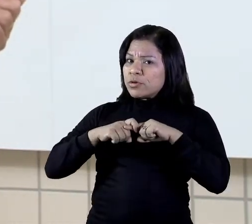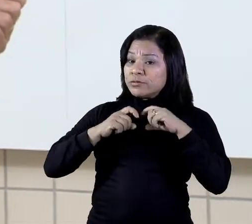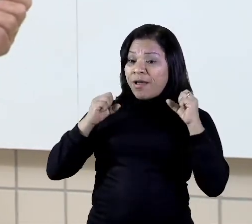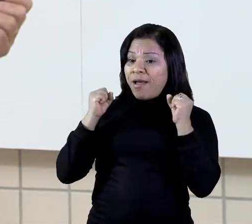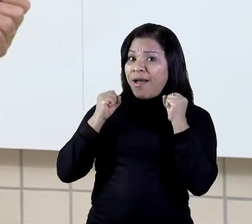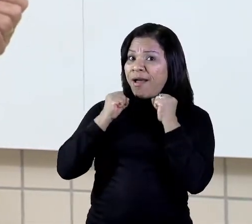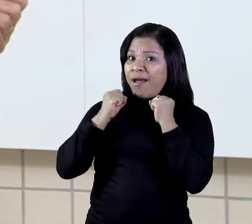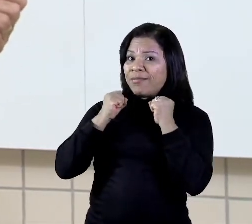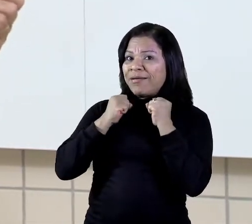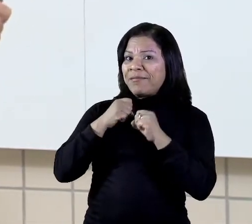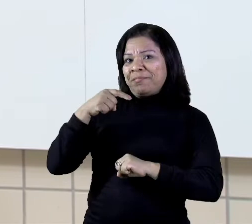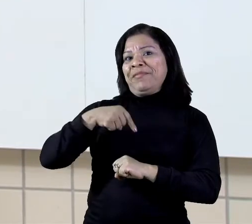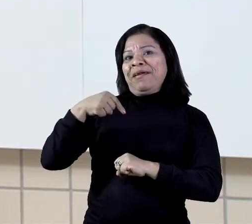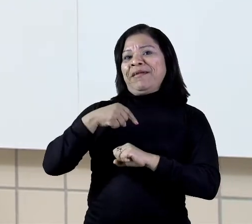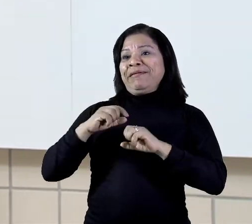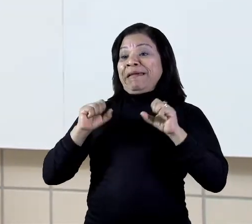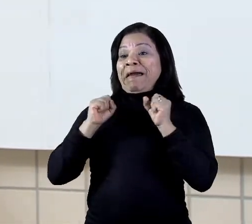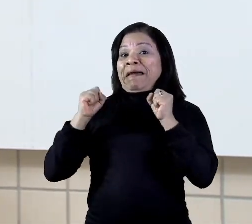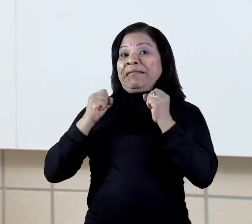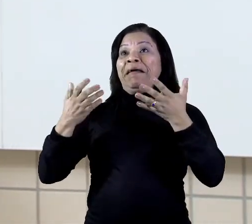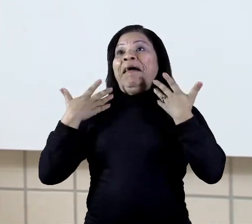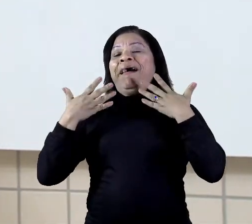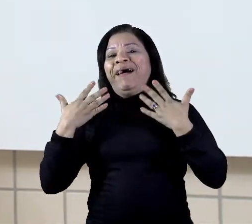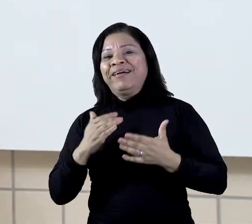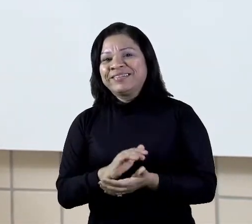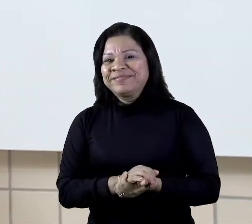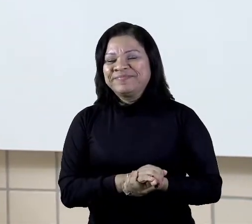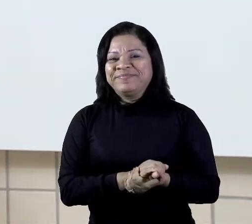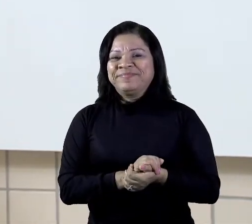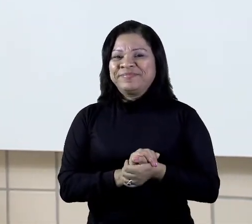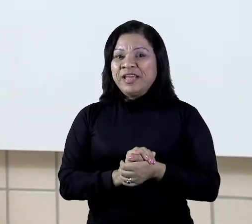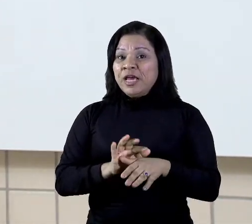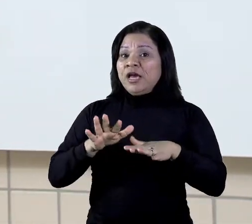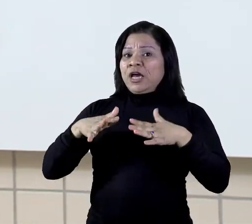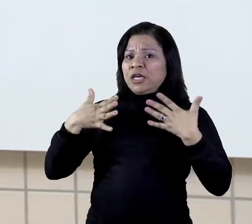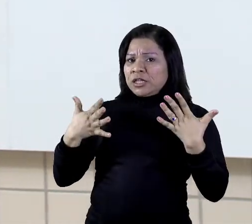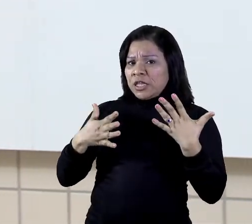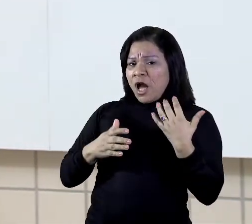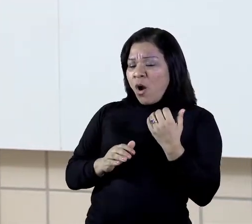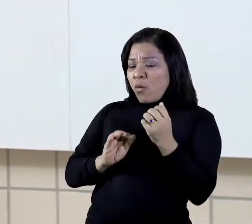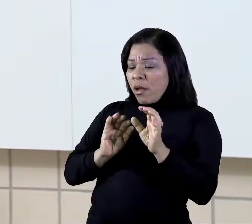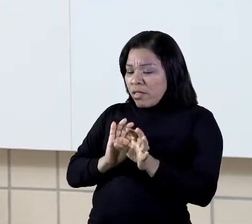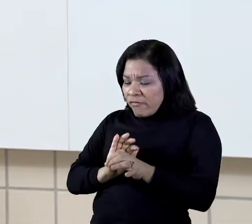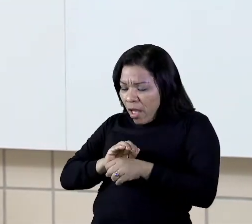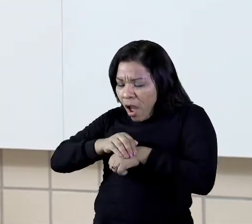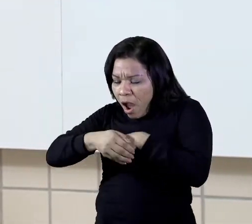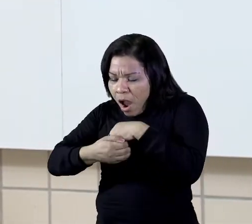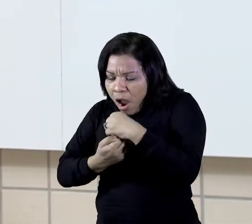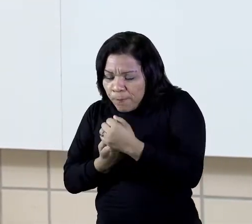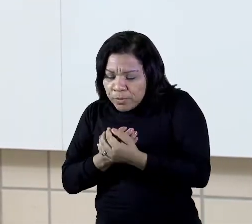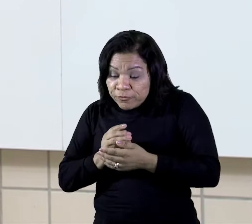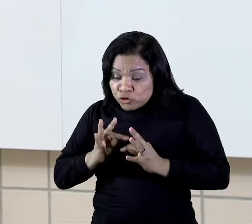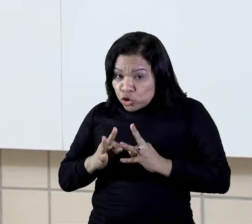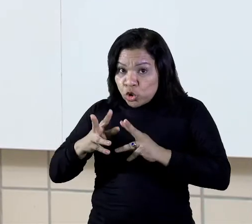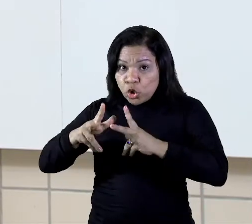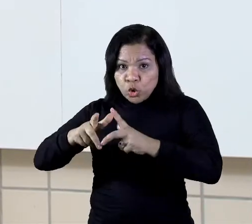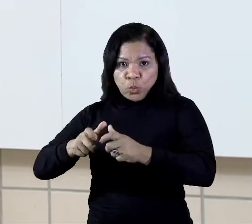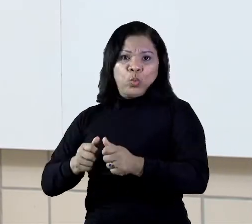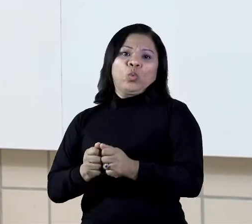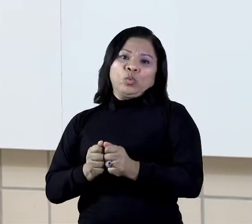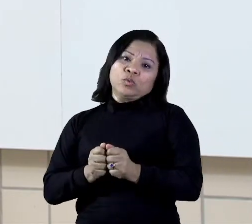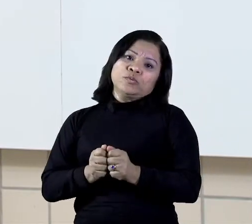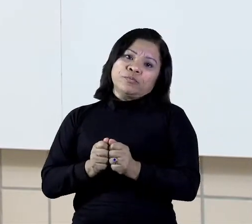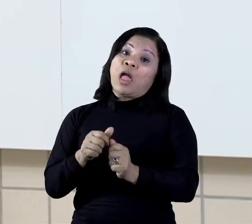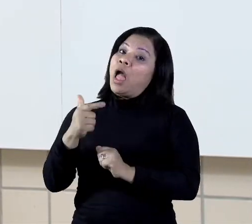de calor. Então ele vai revestir a musculatura lisa, ele vai revestir em todo o nosso corpo. Ele não tem estrias,